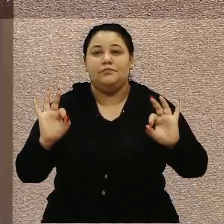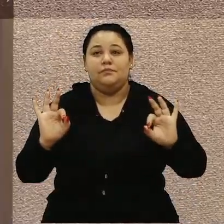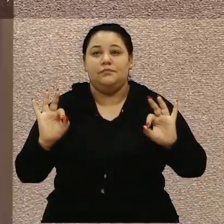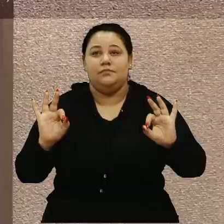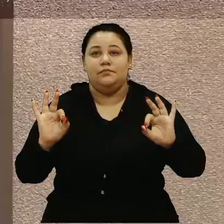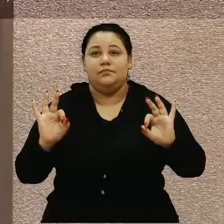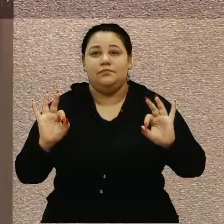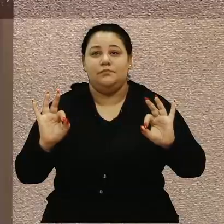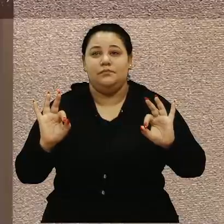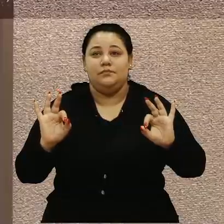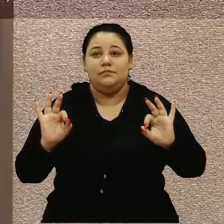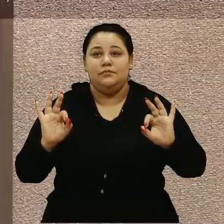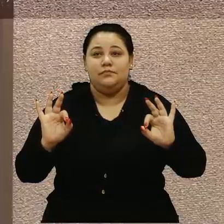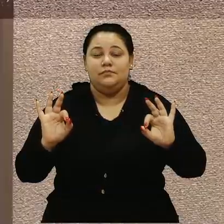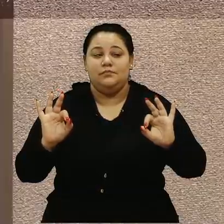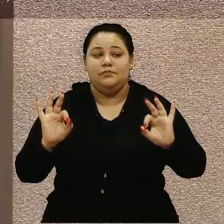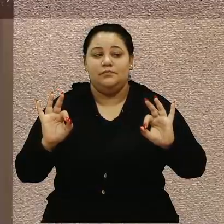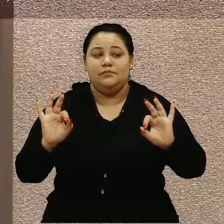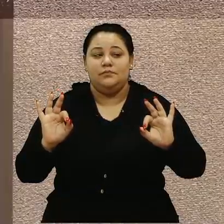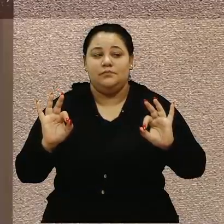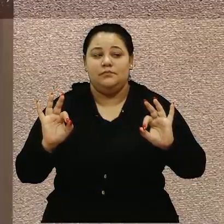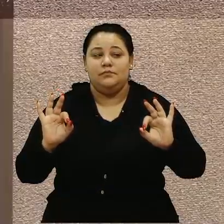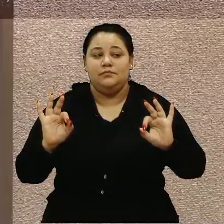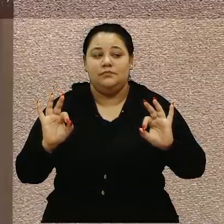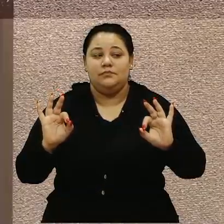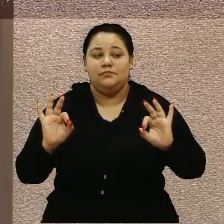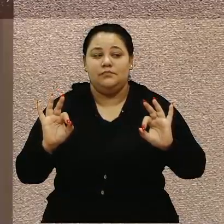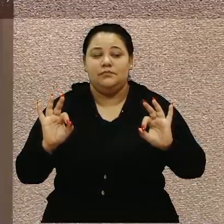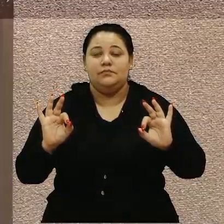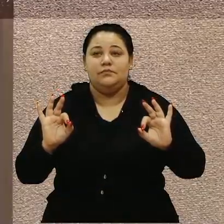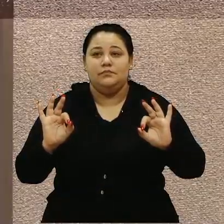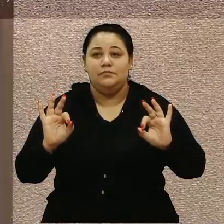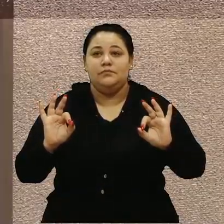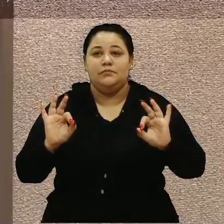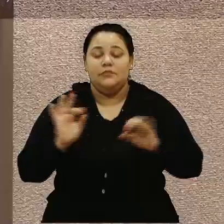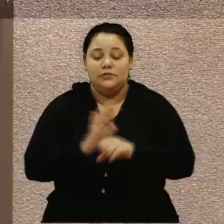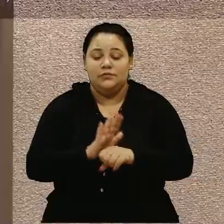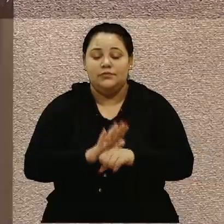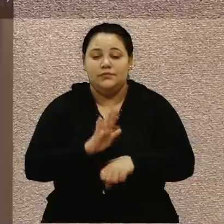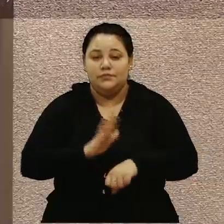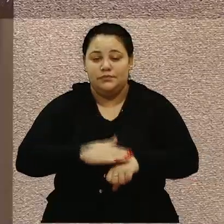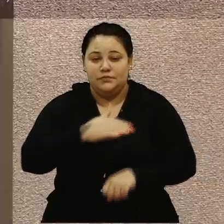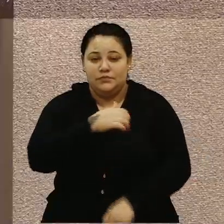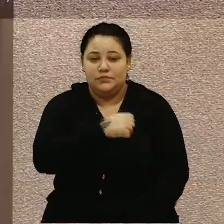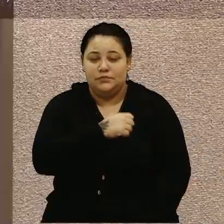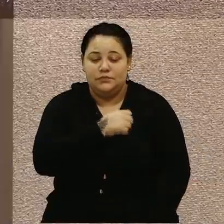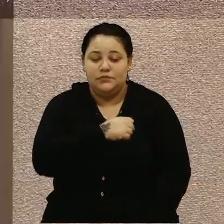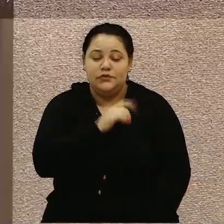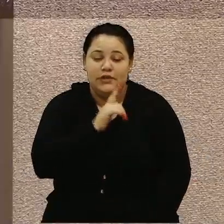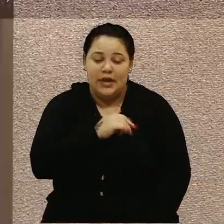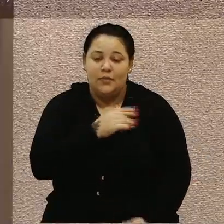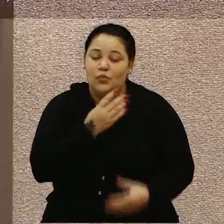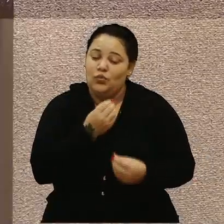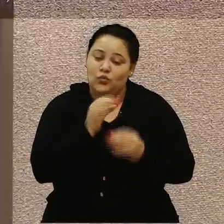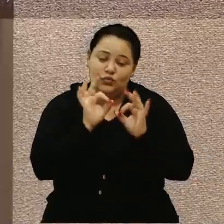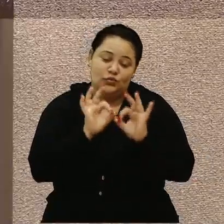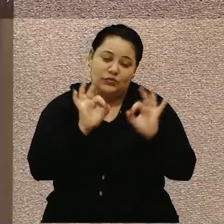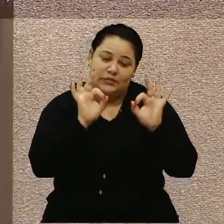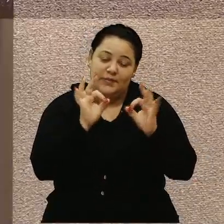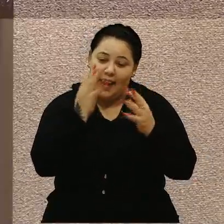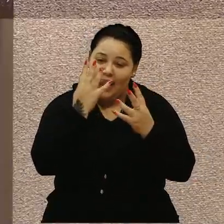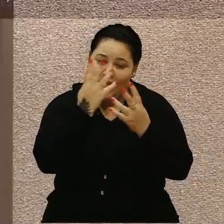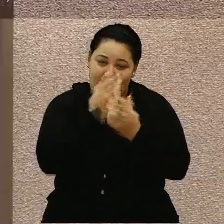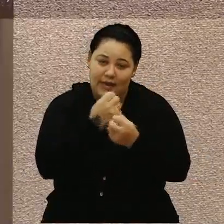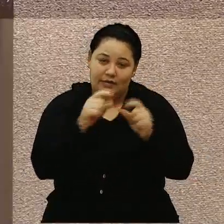ele preferiu proteger os mais humildes. E isso é muito nobre de alguém que alcançou